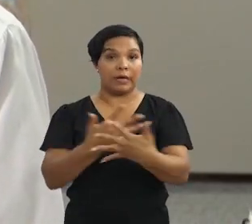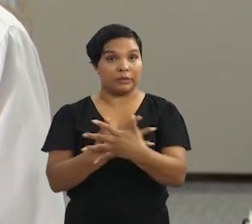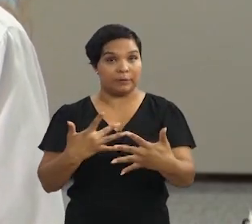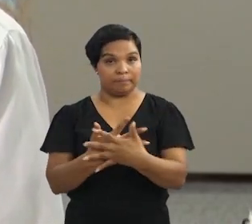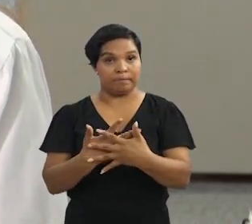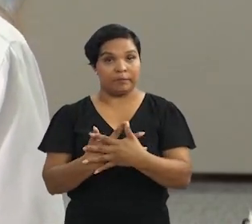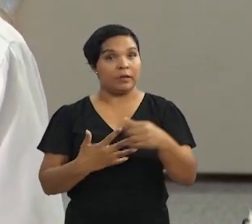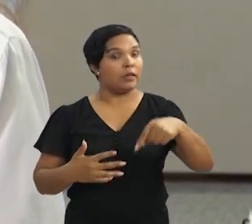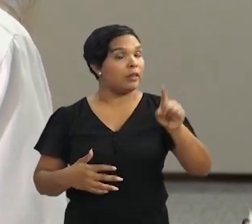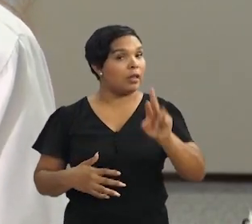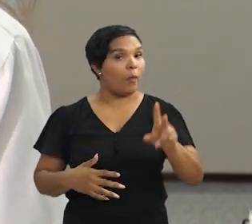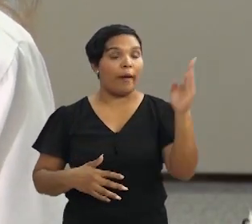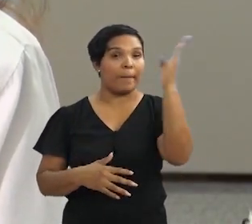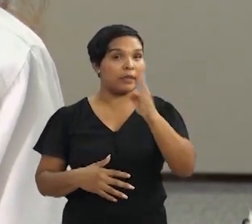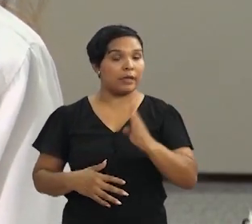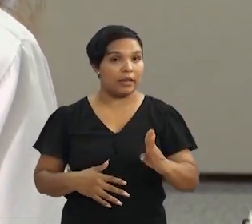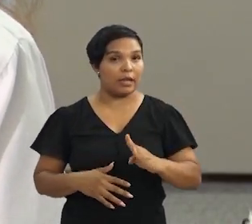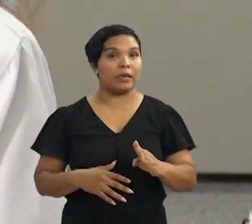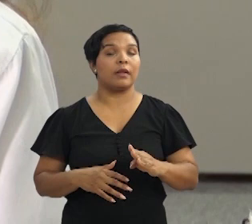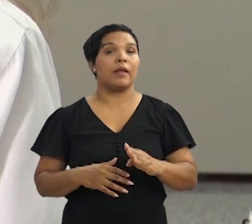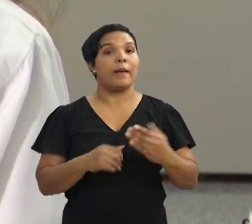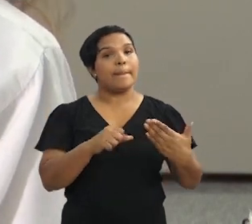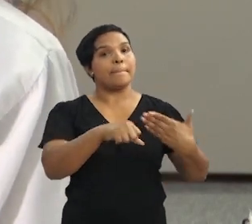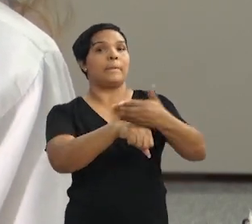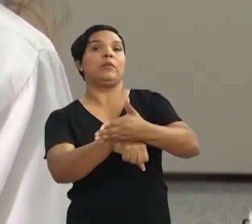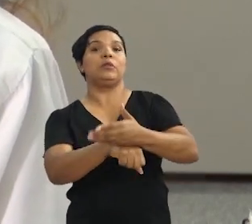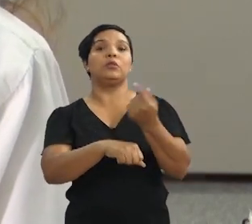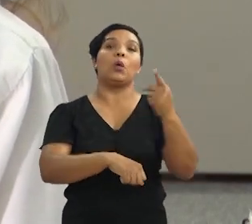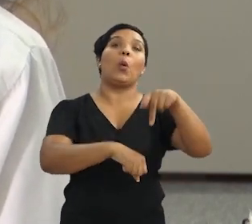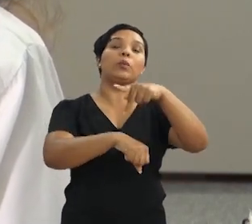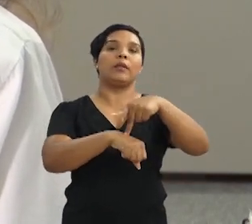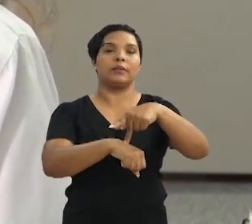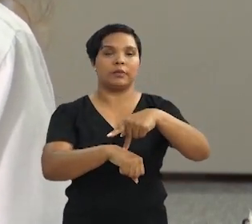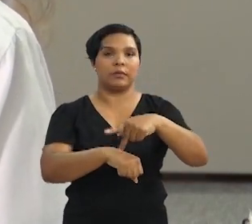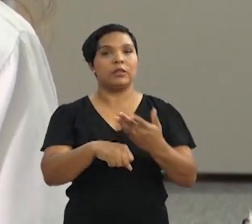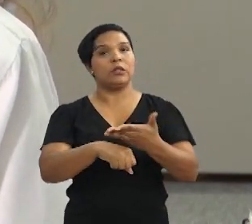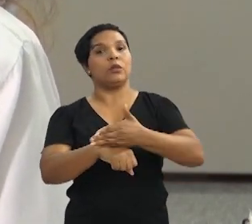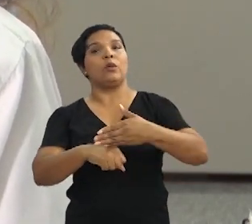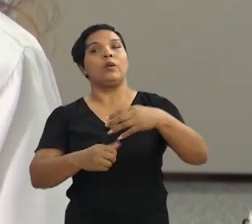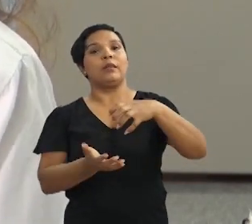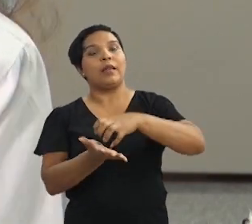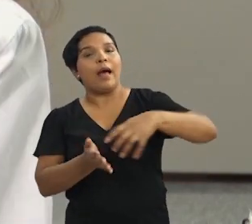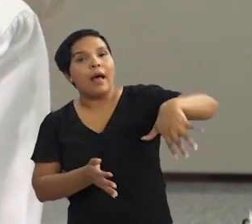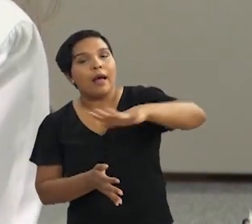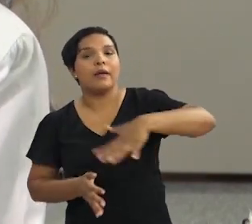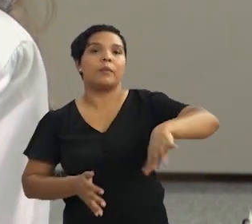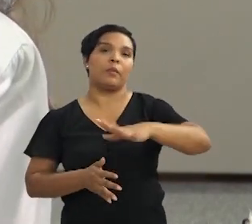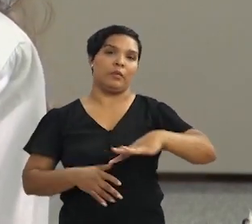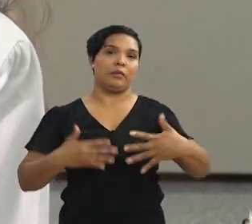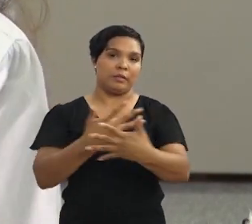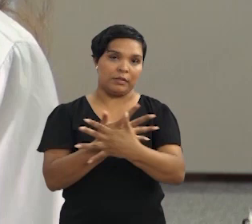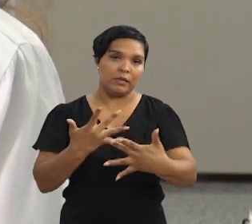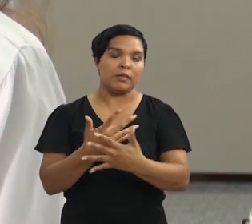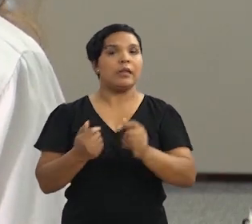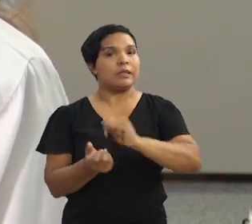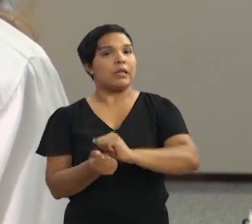que a gente chama de exóticas, que elas não são brasileiras, né, elas são espécies invasoras aqui, elas estão na área urbana e estão se adaptando